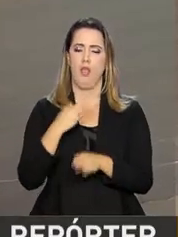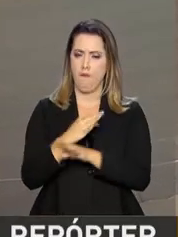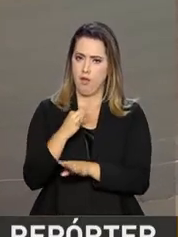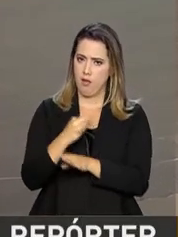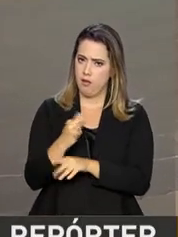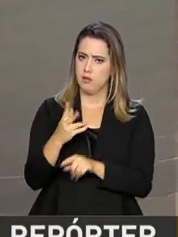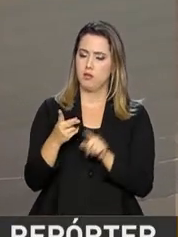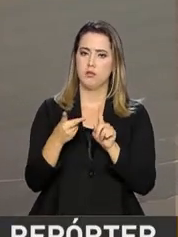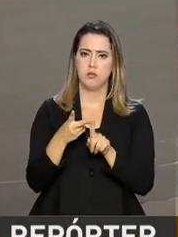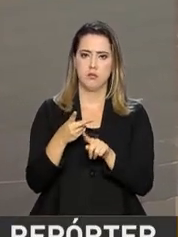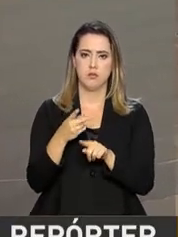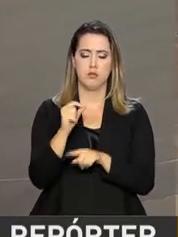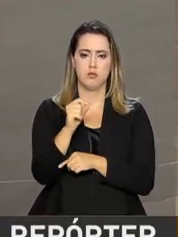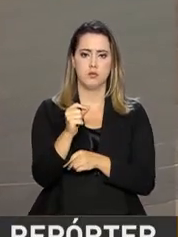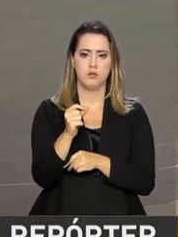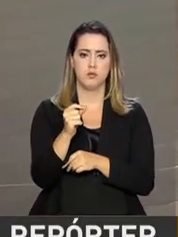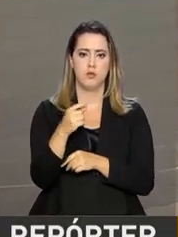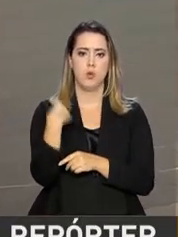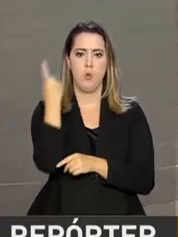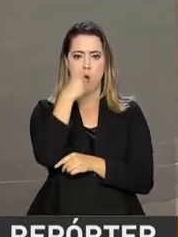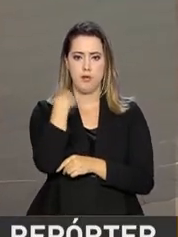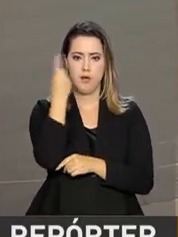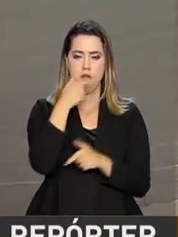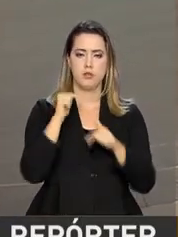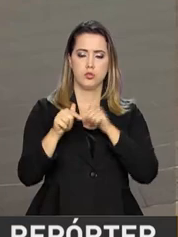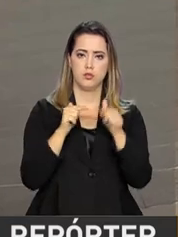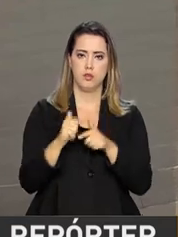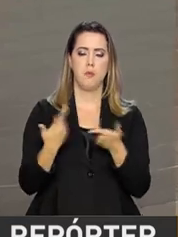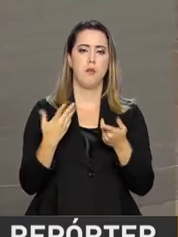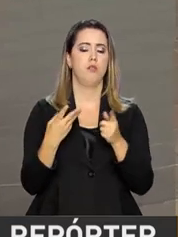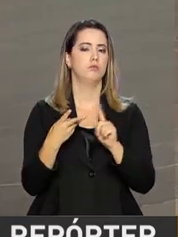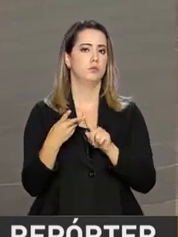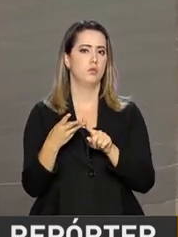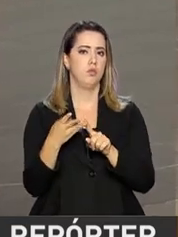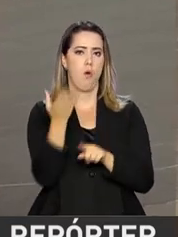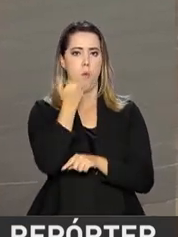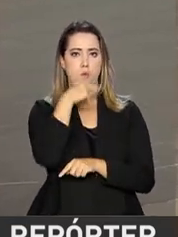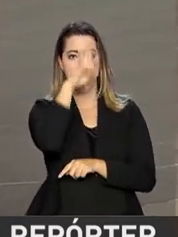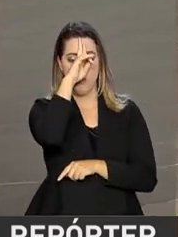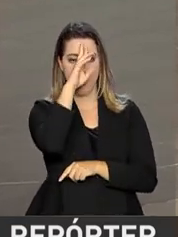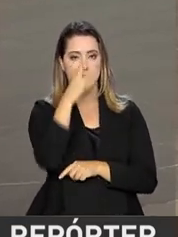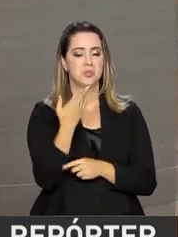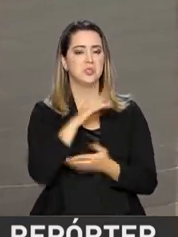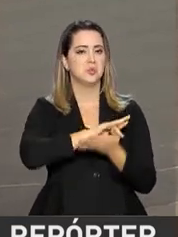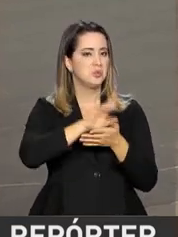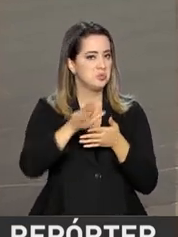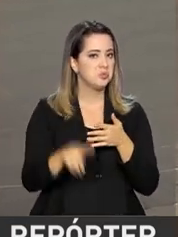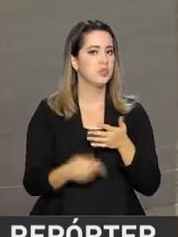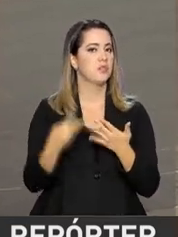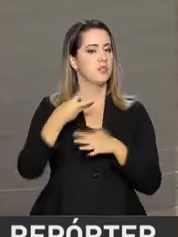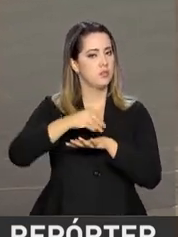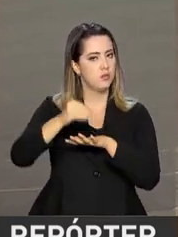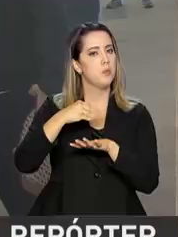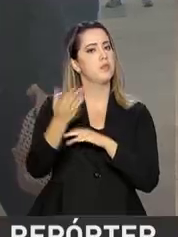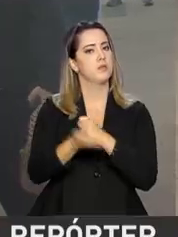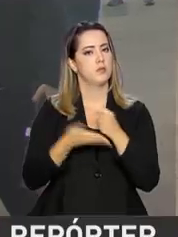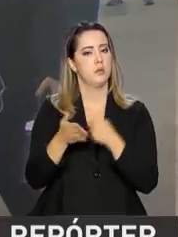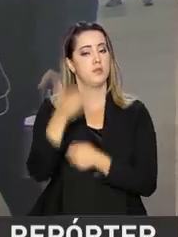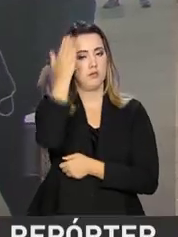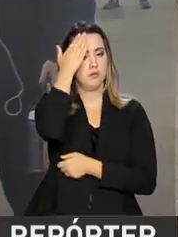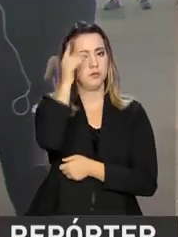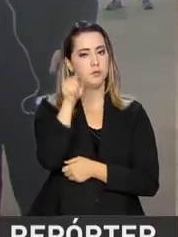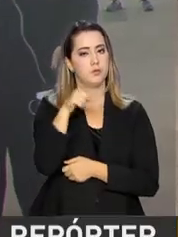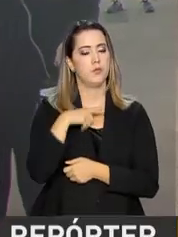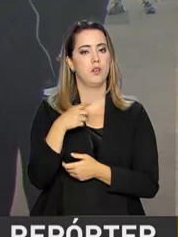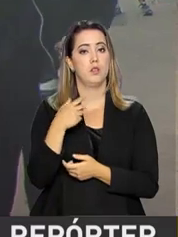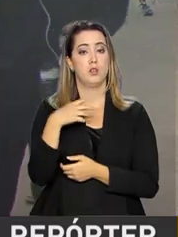né? A forma de a carga horária, questão de horário de almoço, esse tipo de informações básicas, né? Tem um intervalo